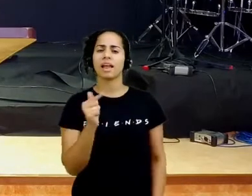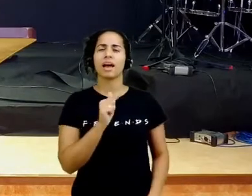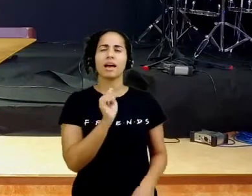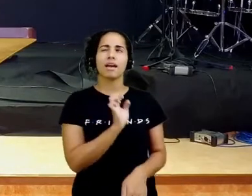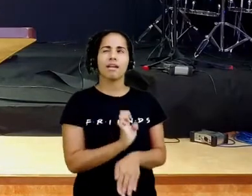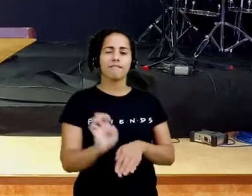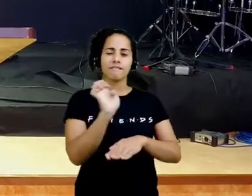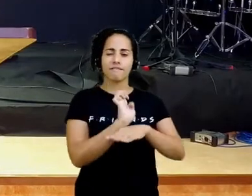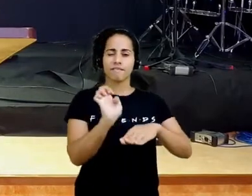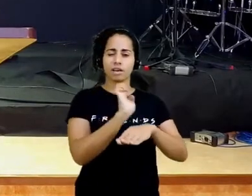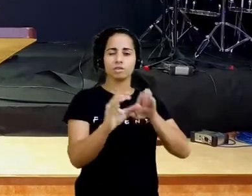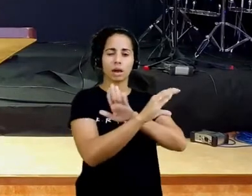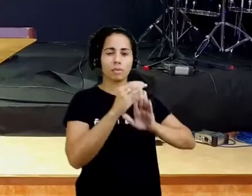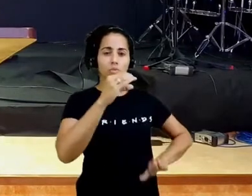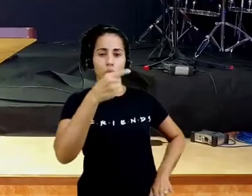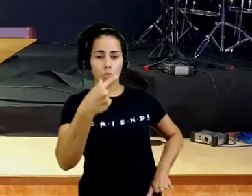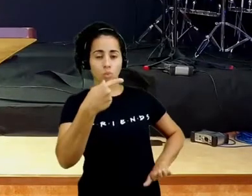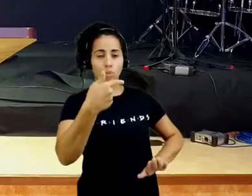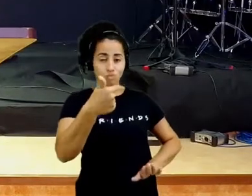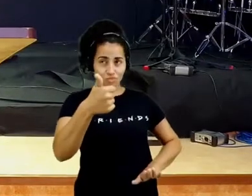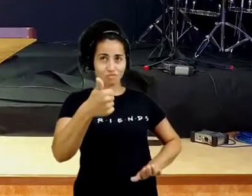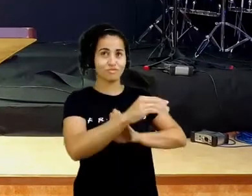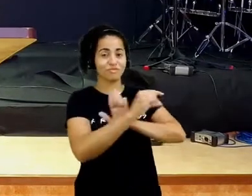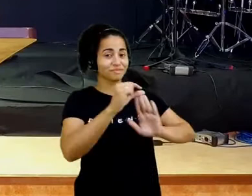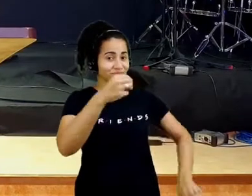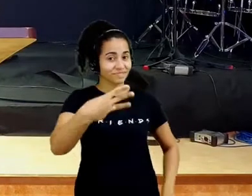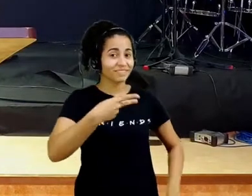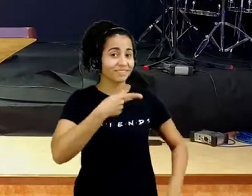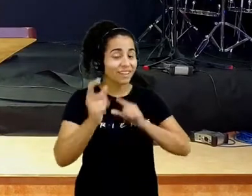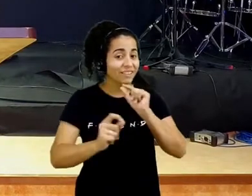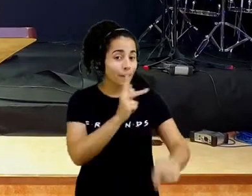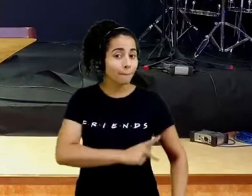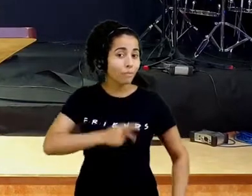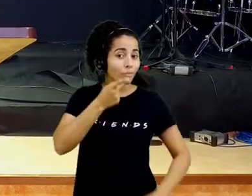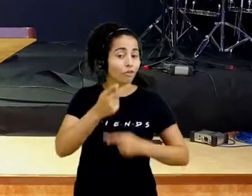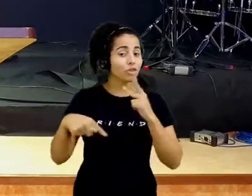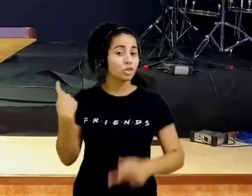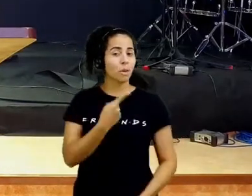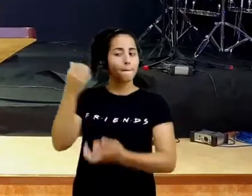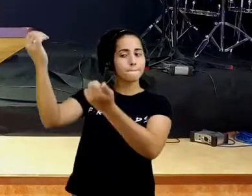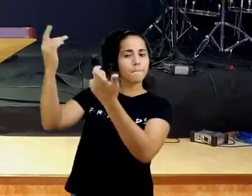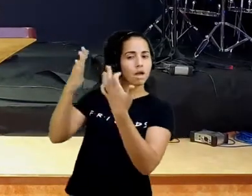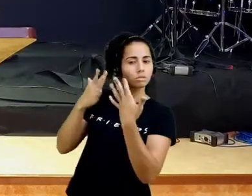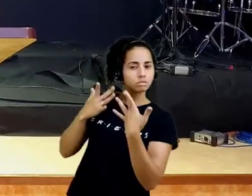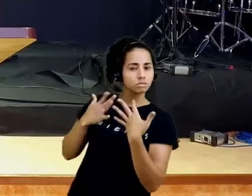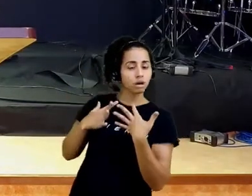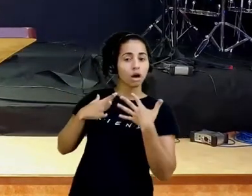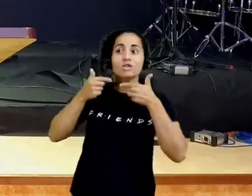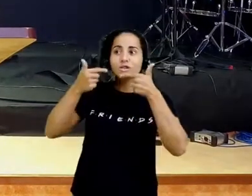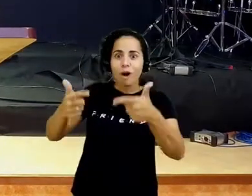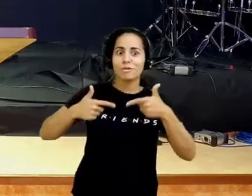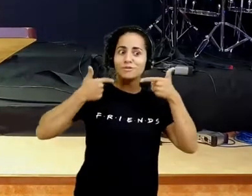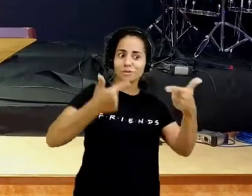capítulo 1, versículo 3, o apóstolo Paulo diz que nós fomos abençoados com todas as sortes de